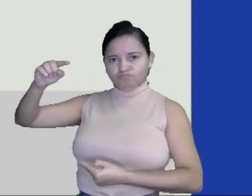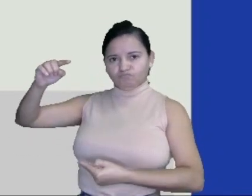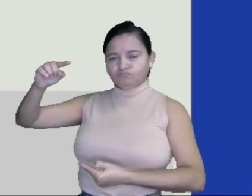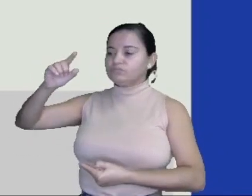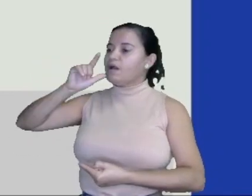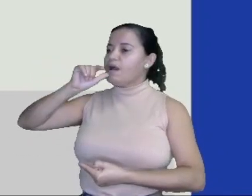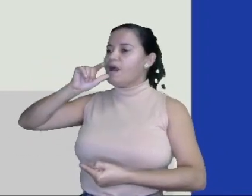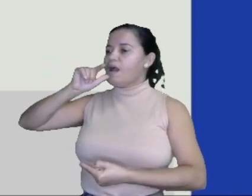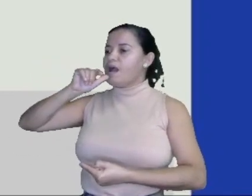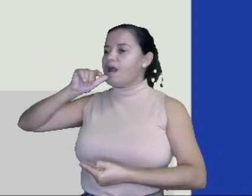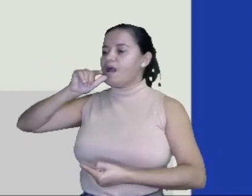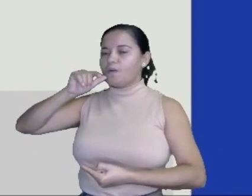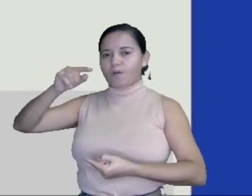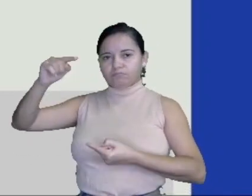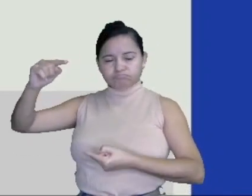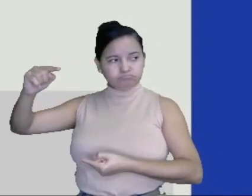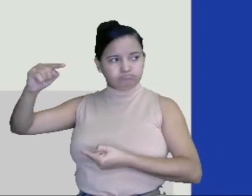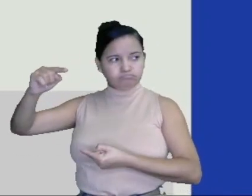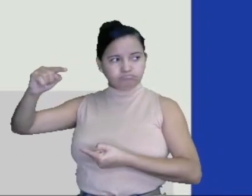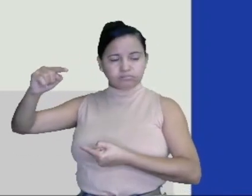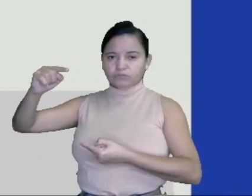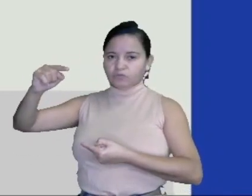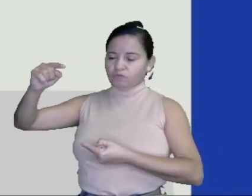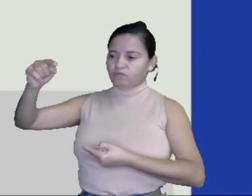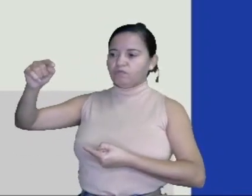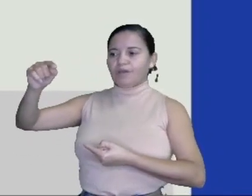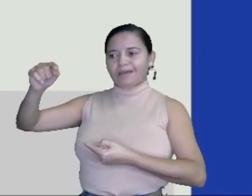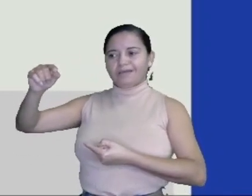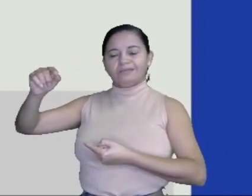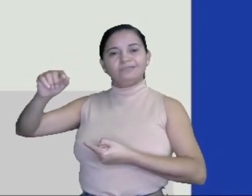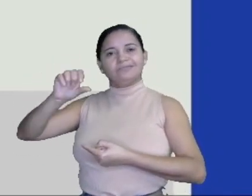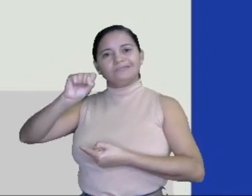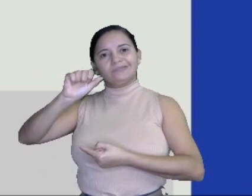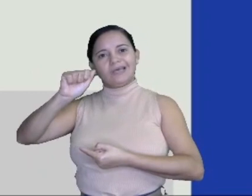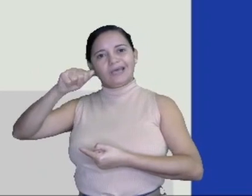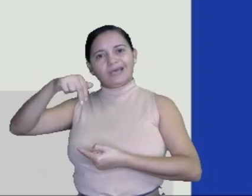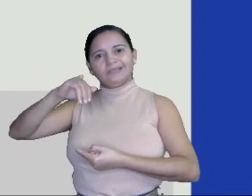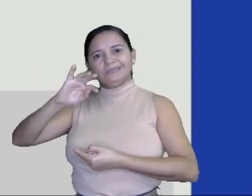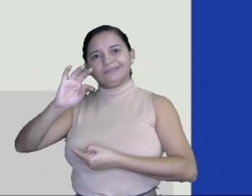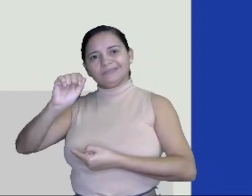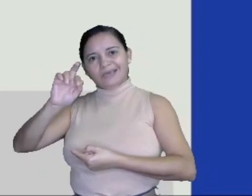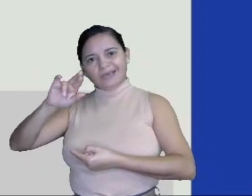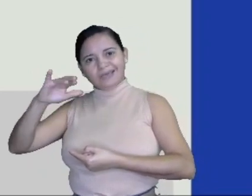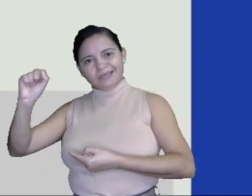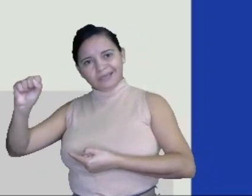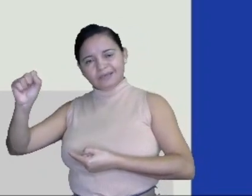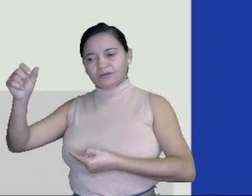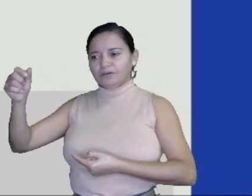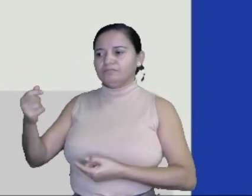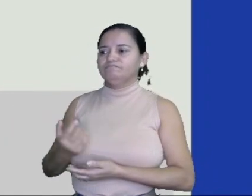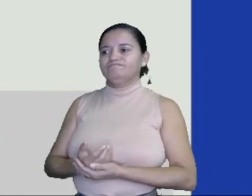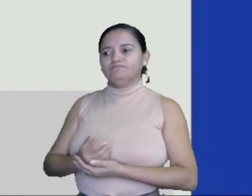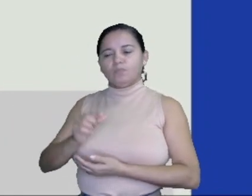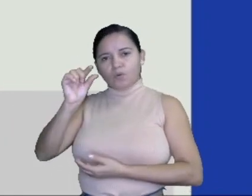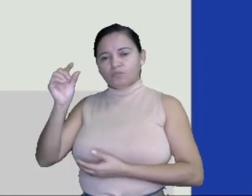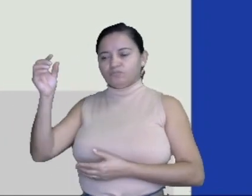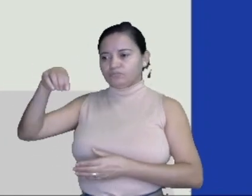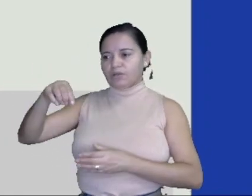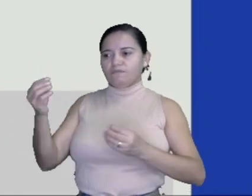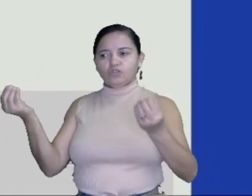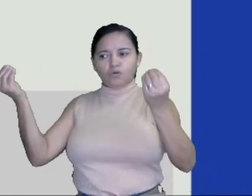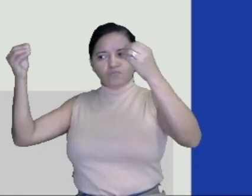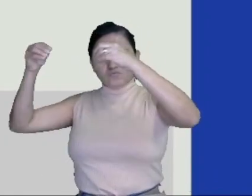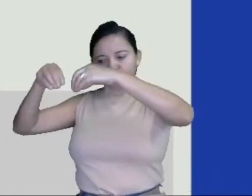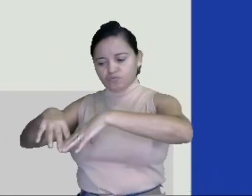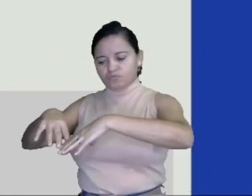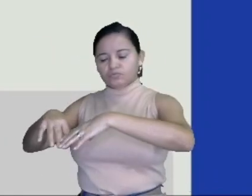as frutas de molho por 15 minutos. E ali vai tirar todas as impurezas e as sujeirinhas desses vegetais, tá